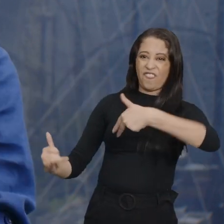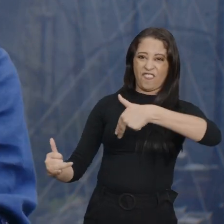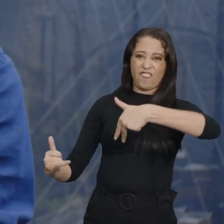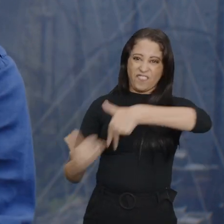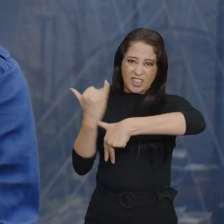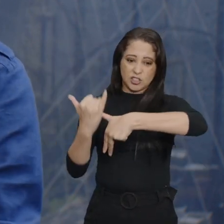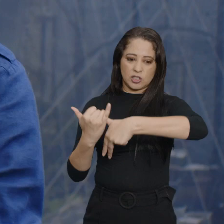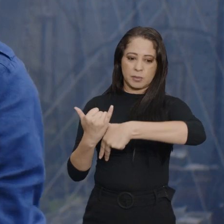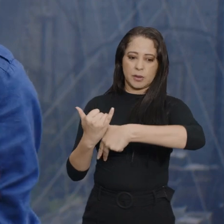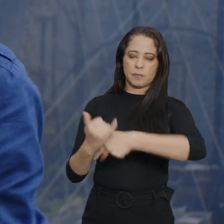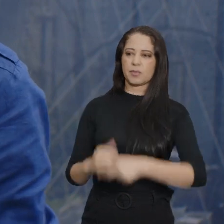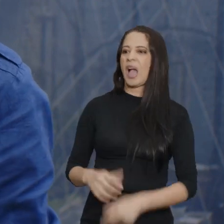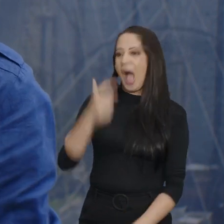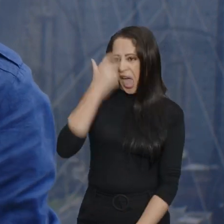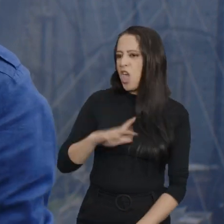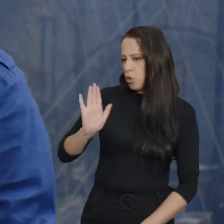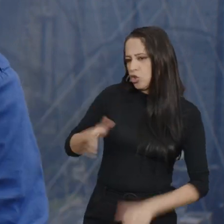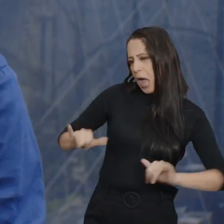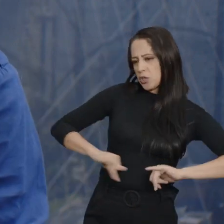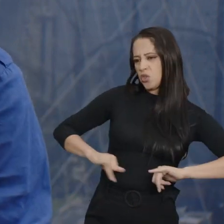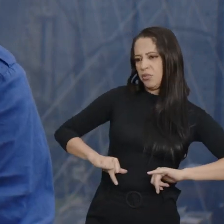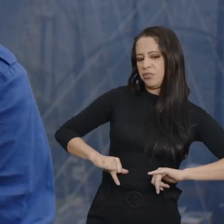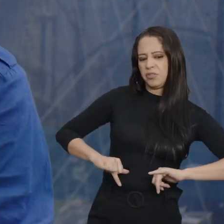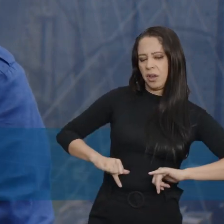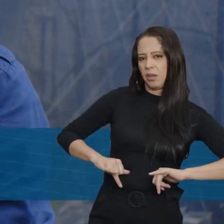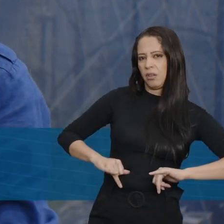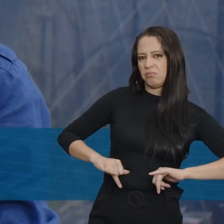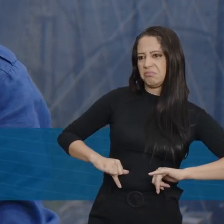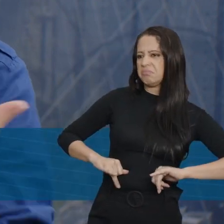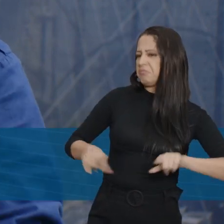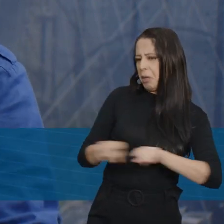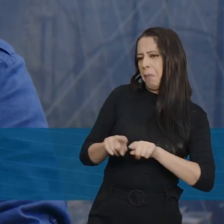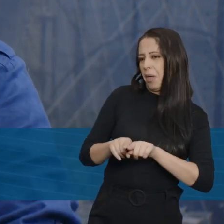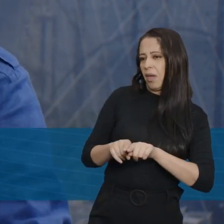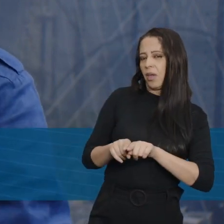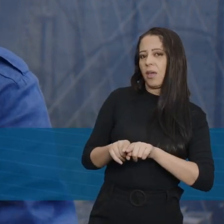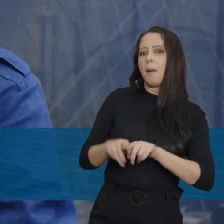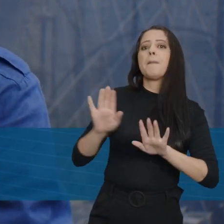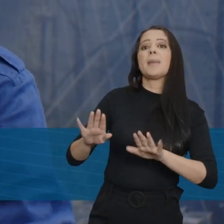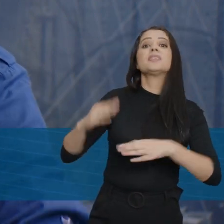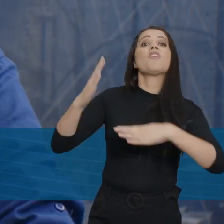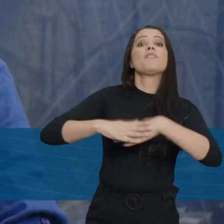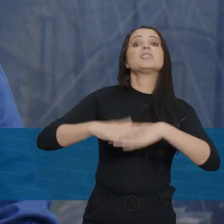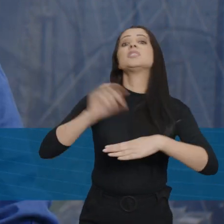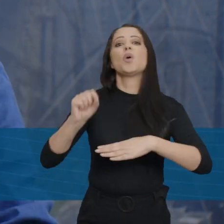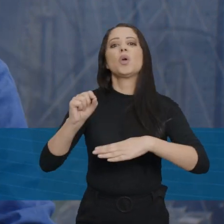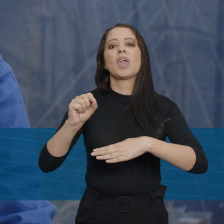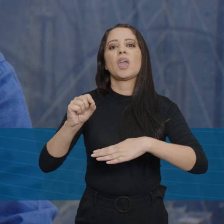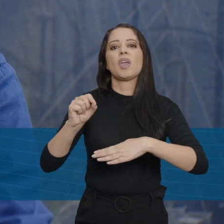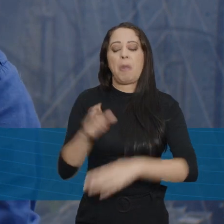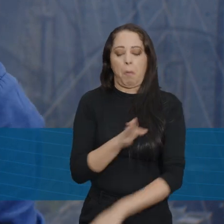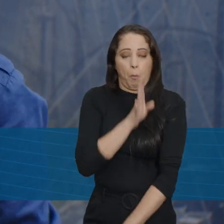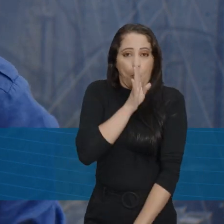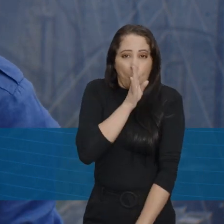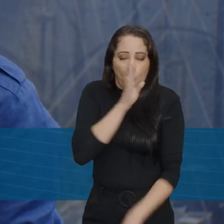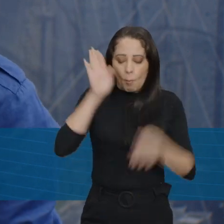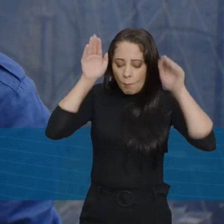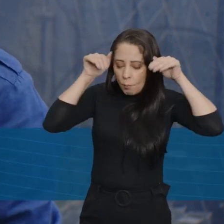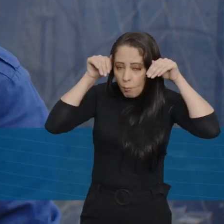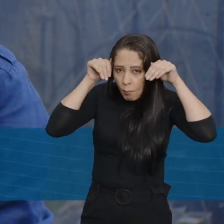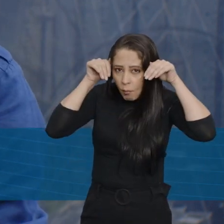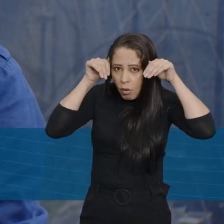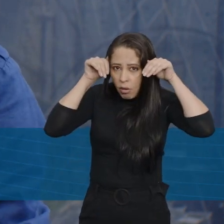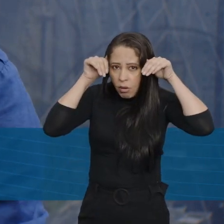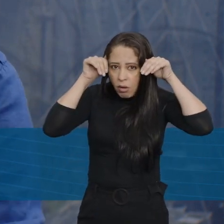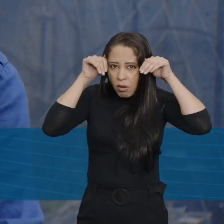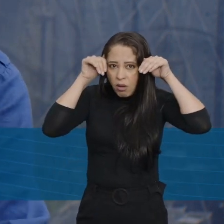gente vê, né, as falas, todo mundo fala assim, eu já sofri bullying. Mas o que a gente fez? A gente reportou ou a gente tentou aguentar?